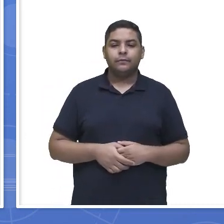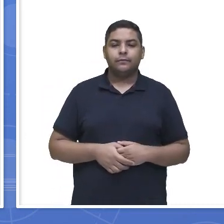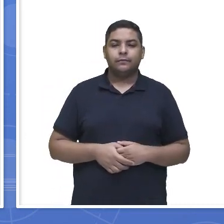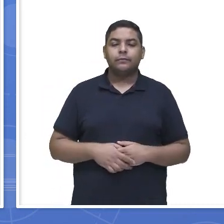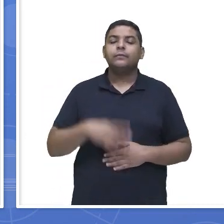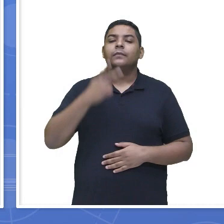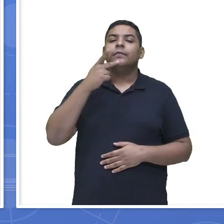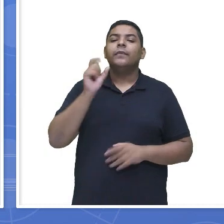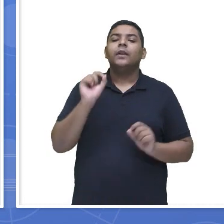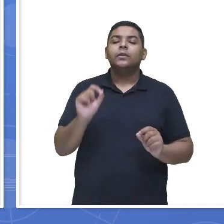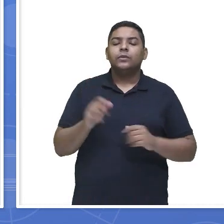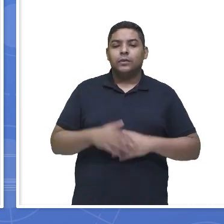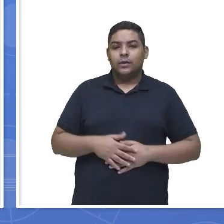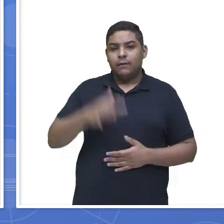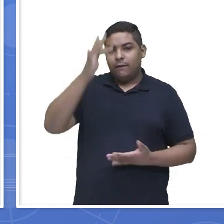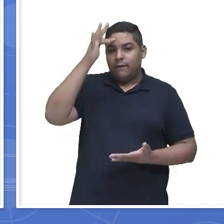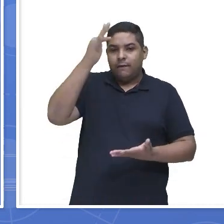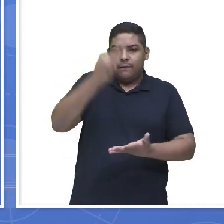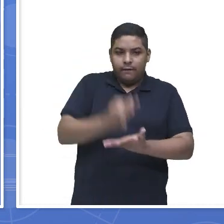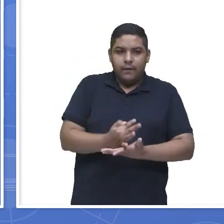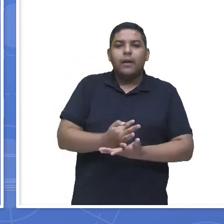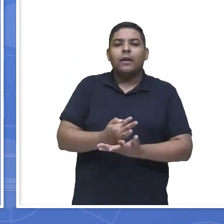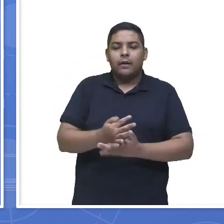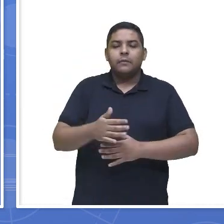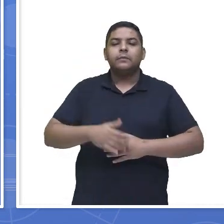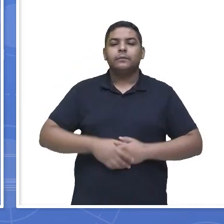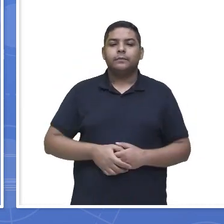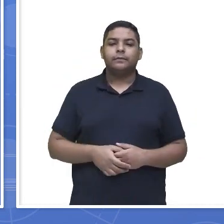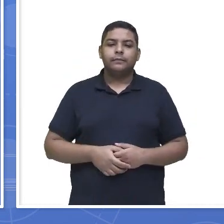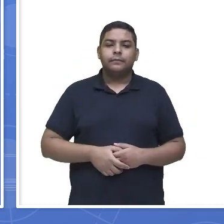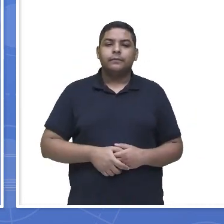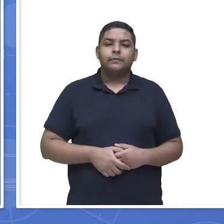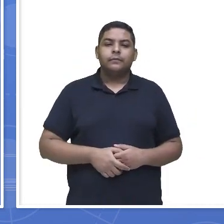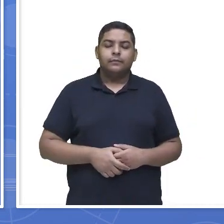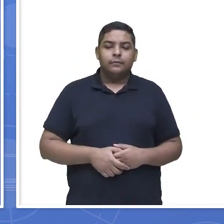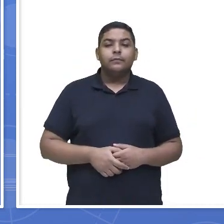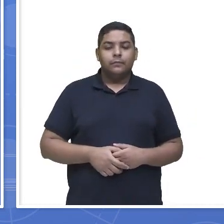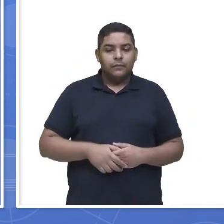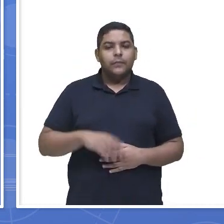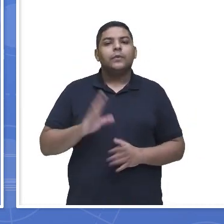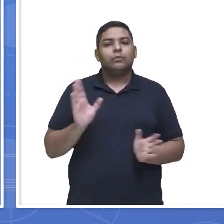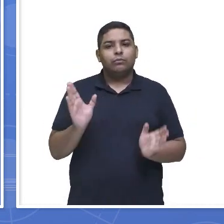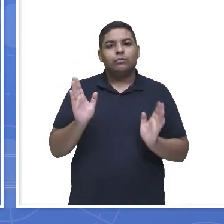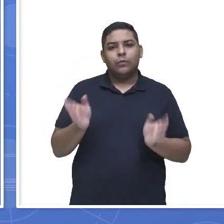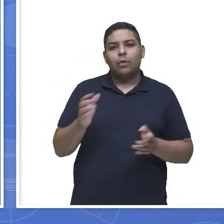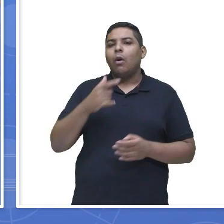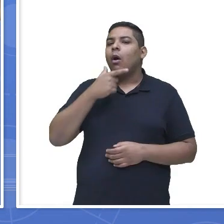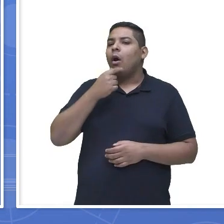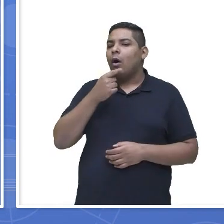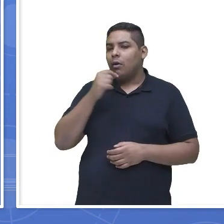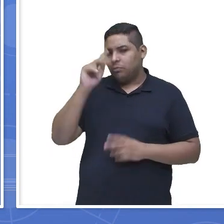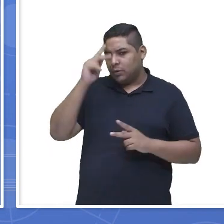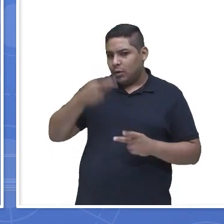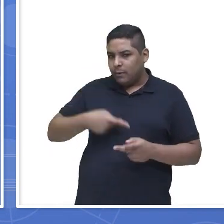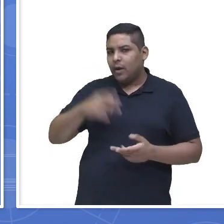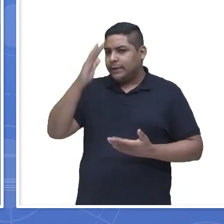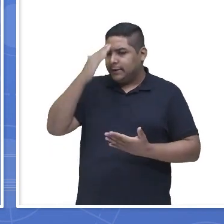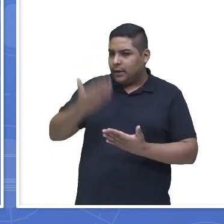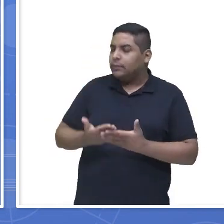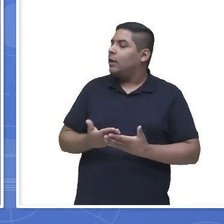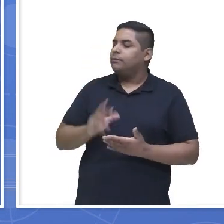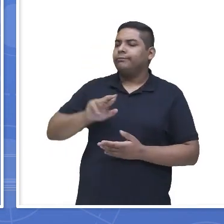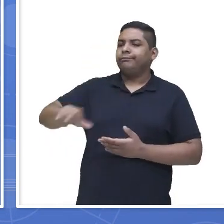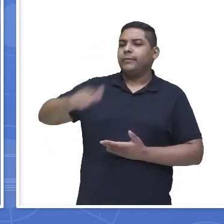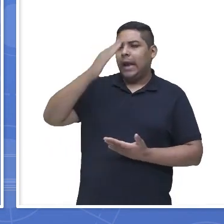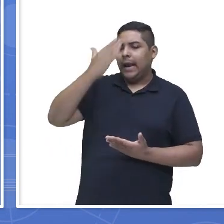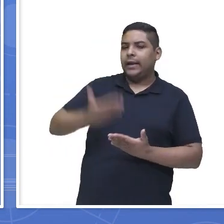de fé. Vamos já entender um pouquinho isso daí, tá? Mas o ceticismo, ele observa sim. Ele não quer dizer, não acredito. Não, pera